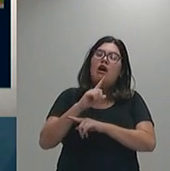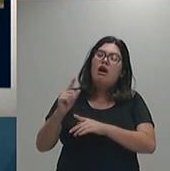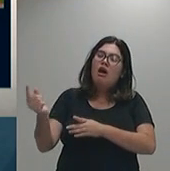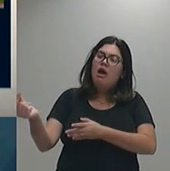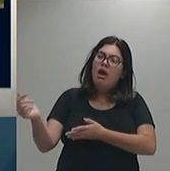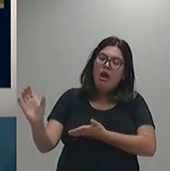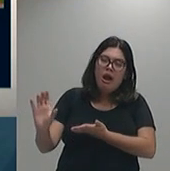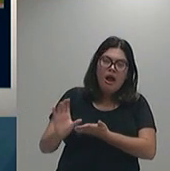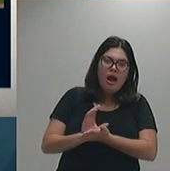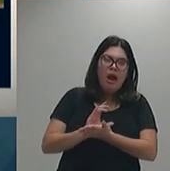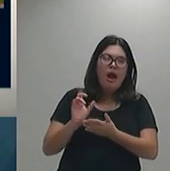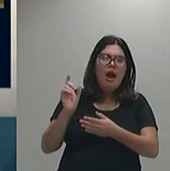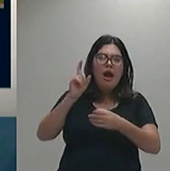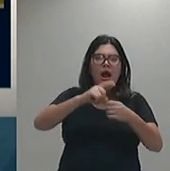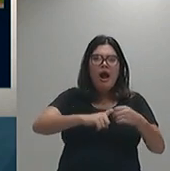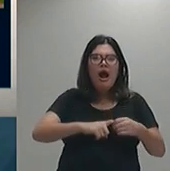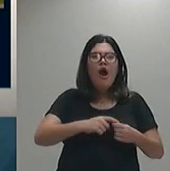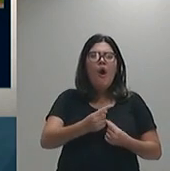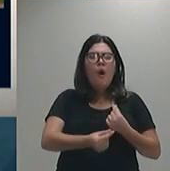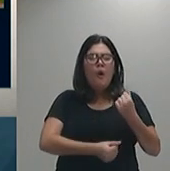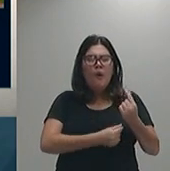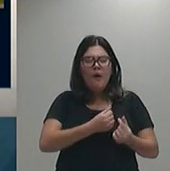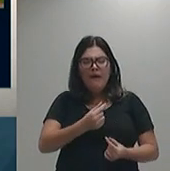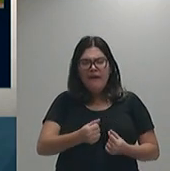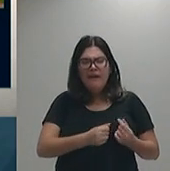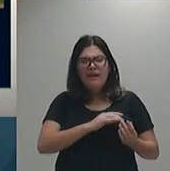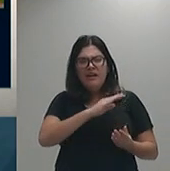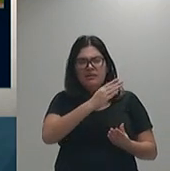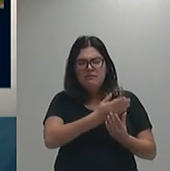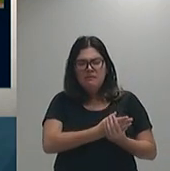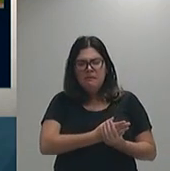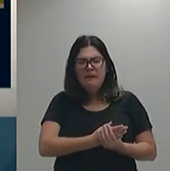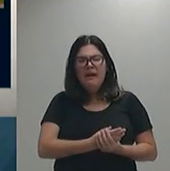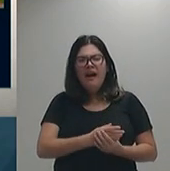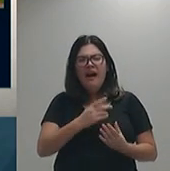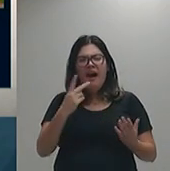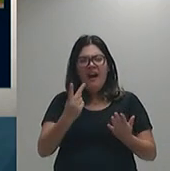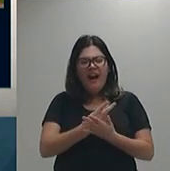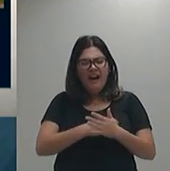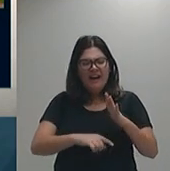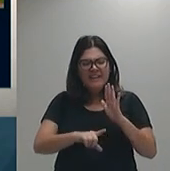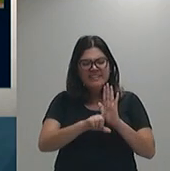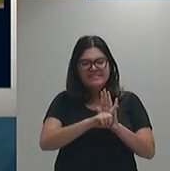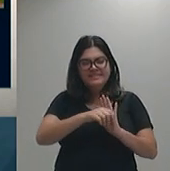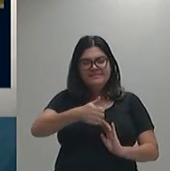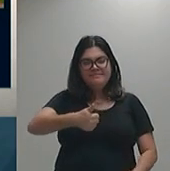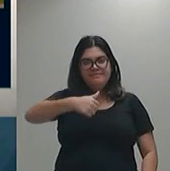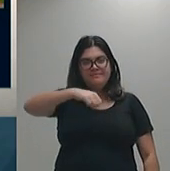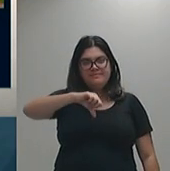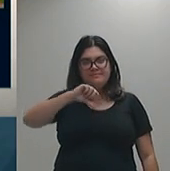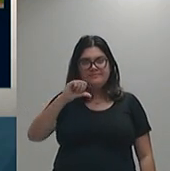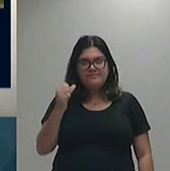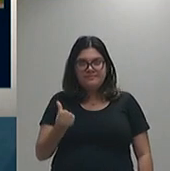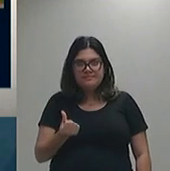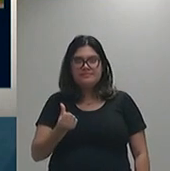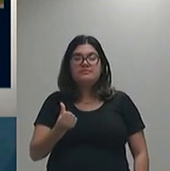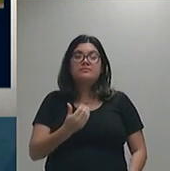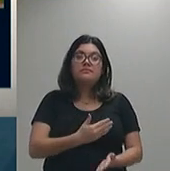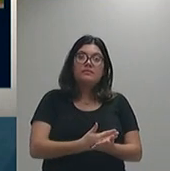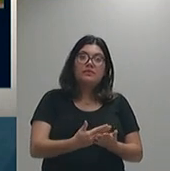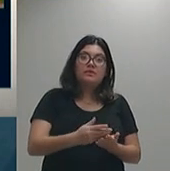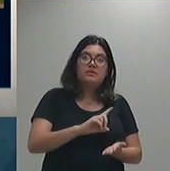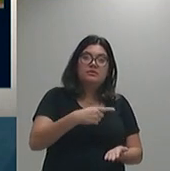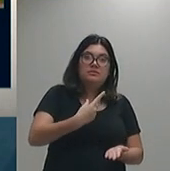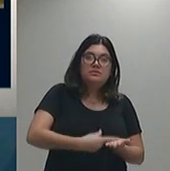dos custos do processo veio a lei de 96 passou-se a admitir a